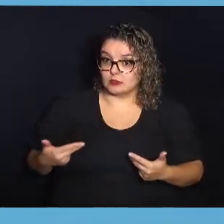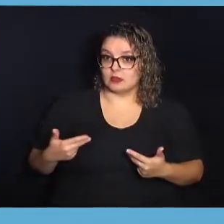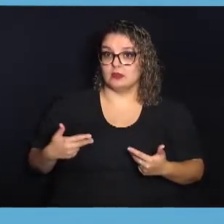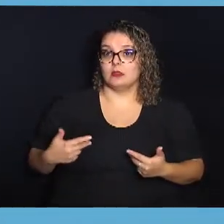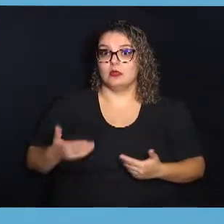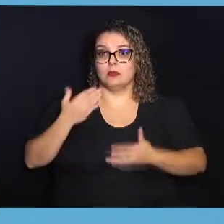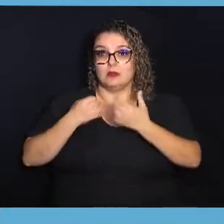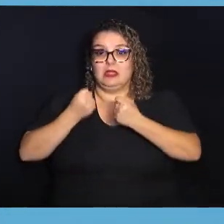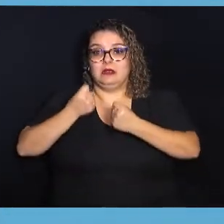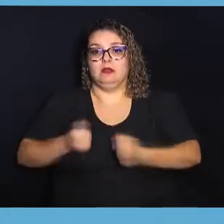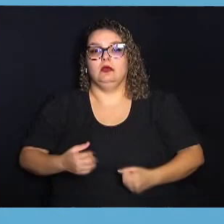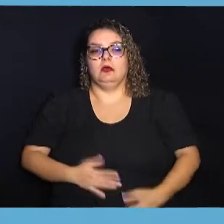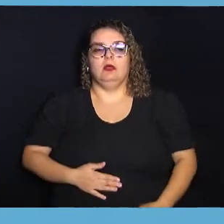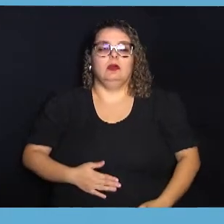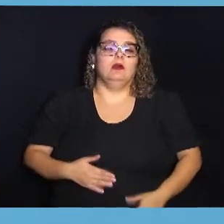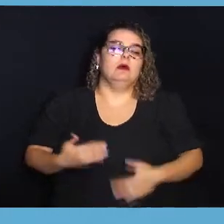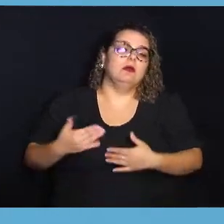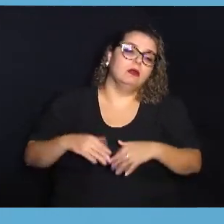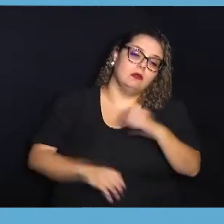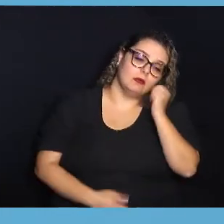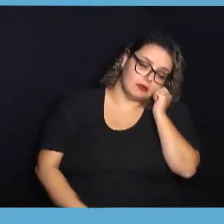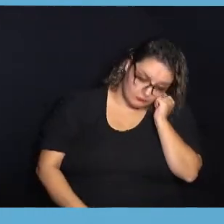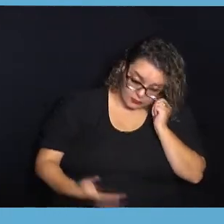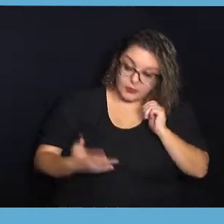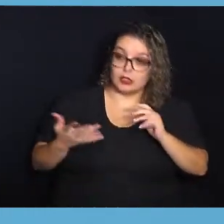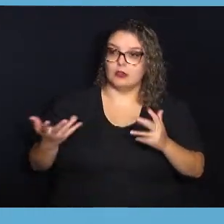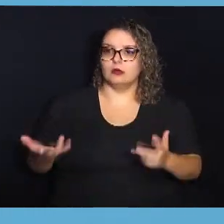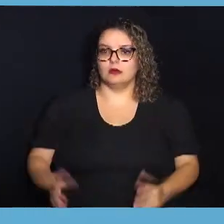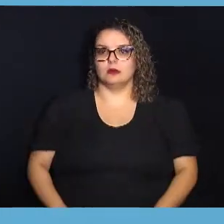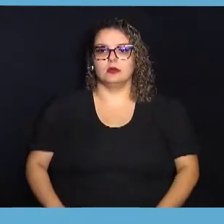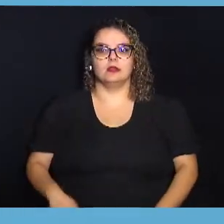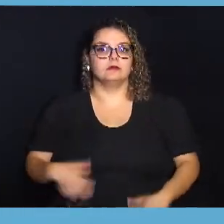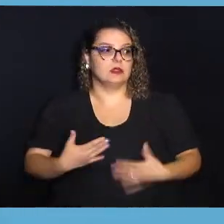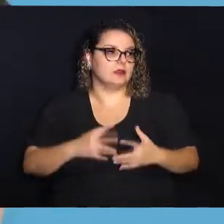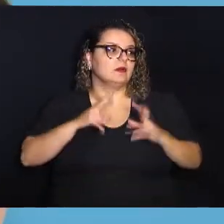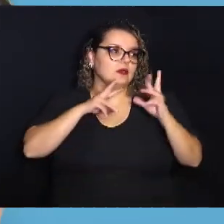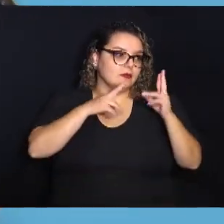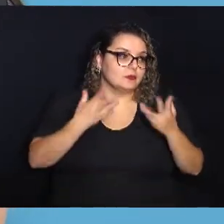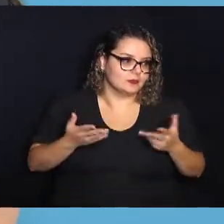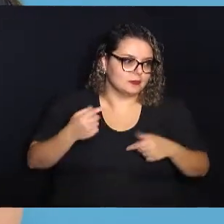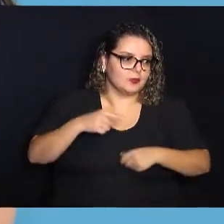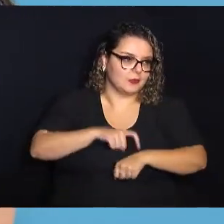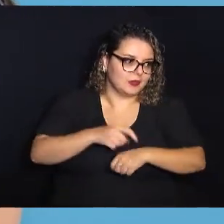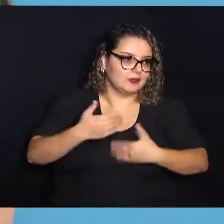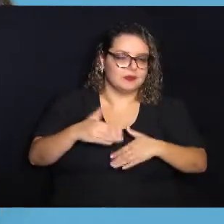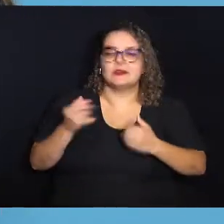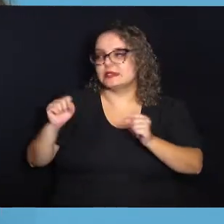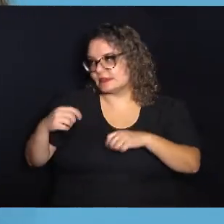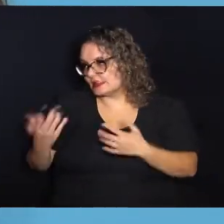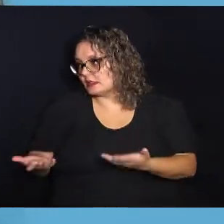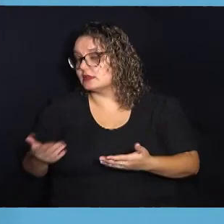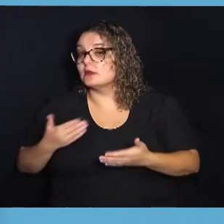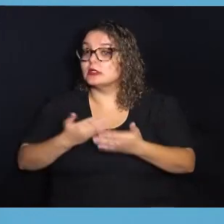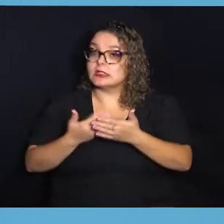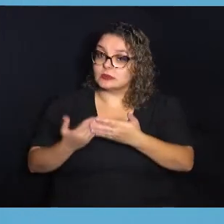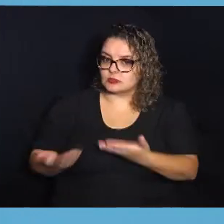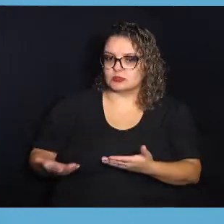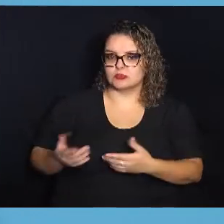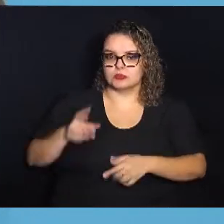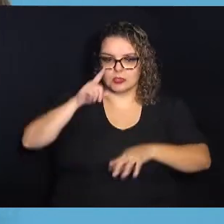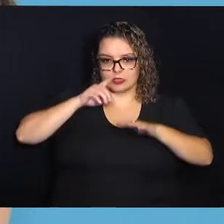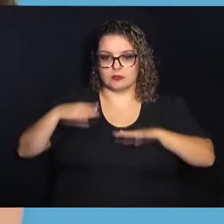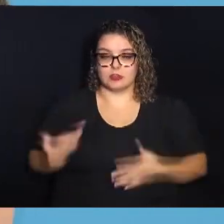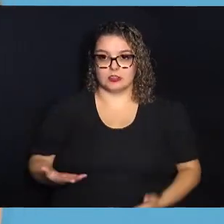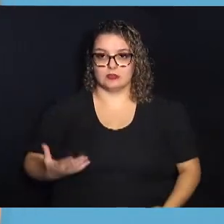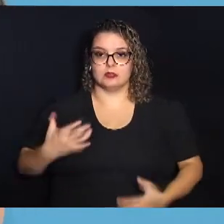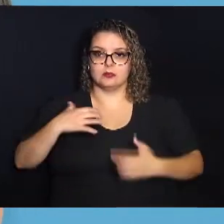para não ser uma alimentação muito pesada, que pode fazer mal. Exato, né? Então precisa ter esses cuidados e também com o estudo. Se a